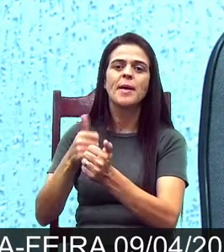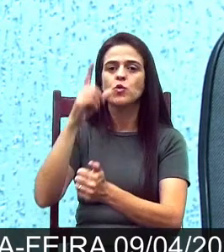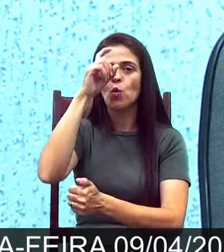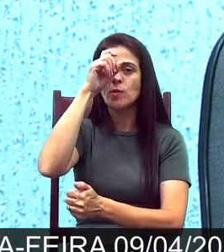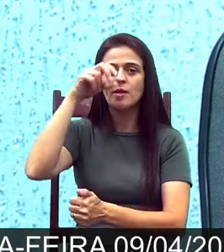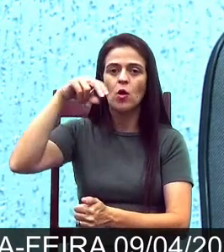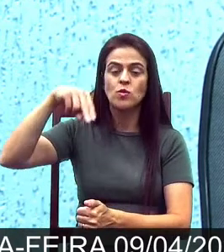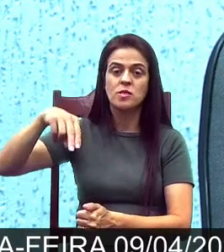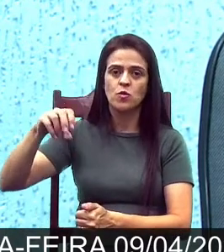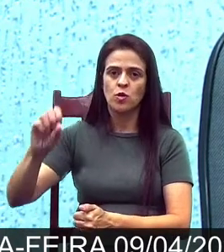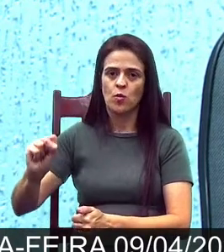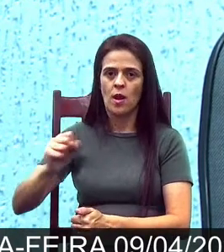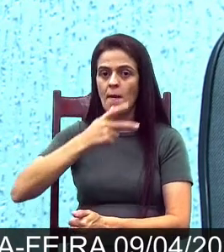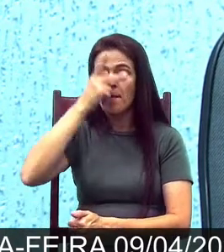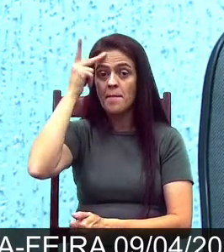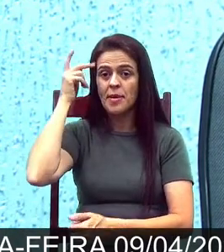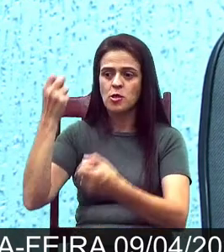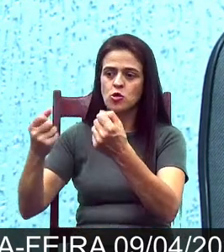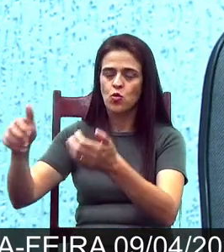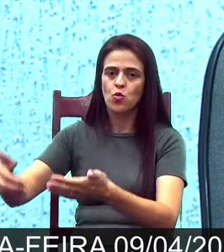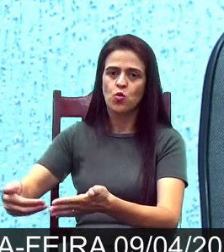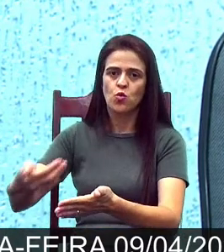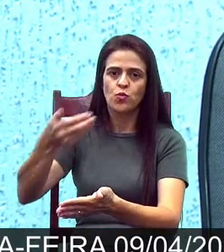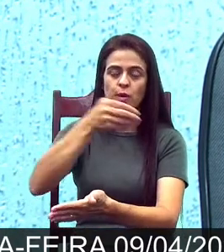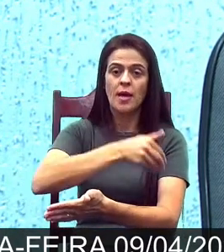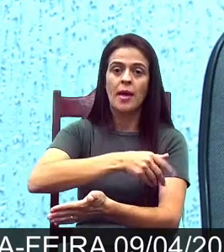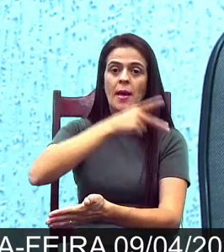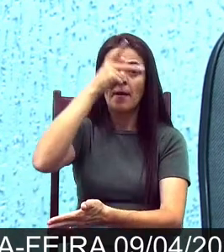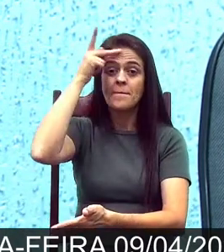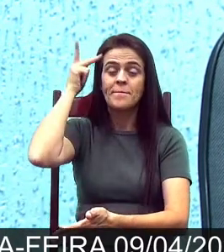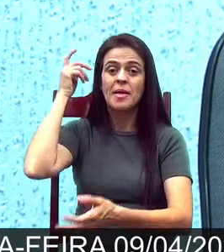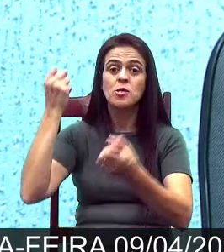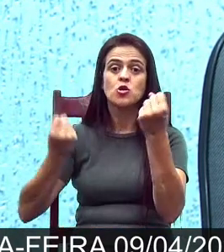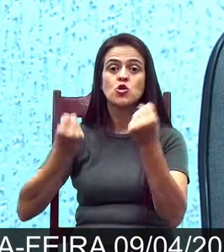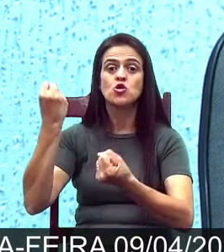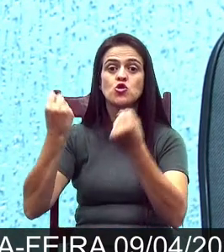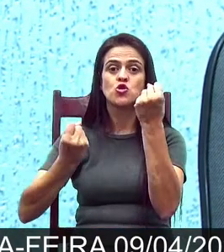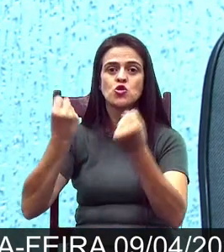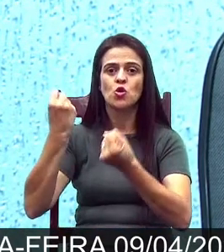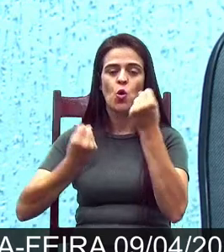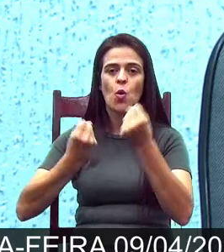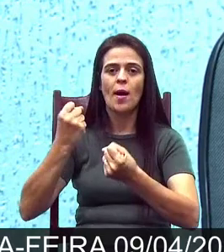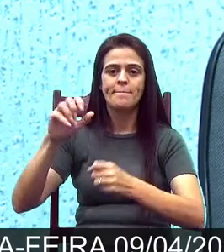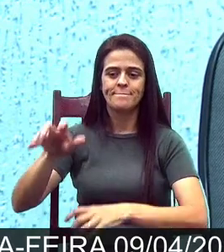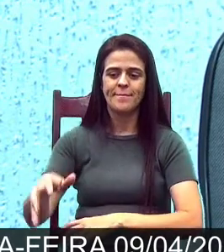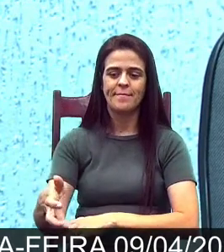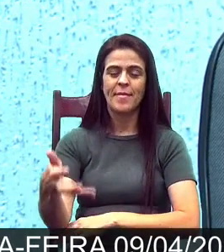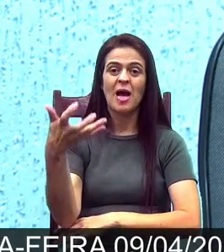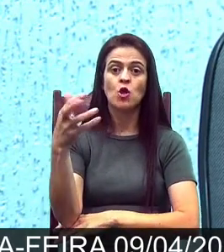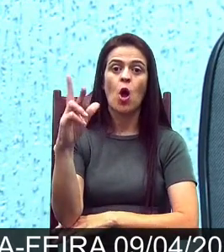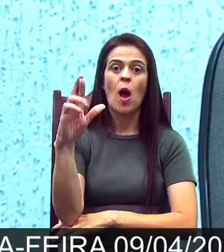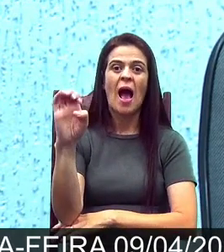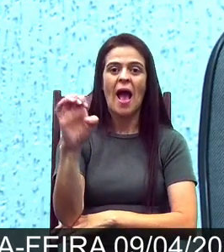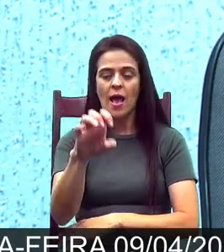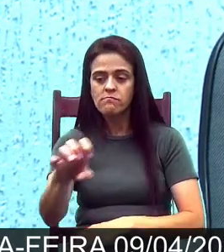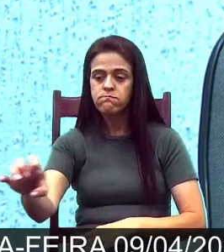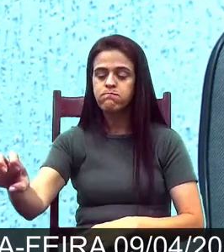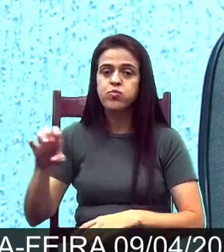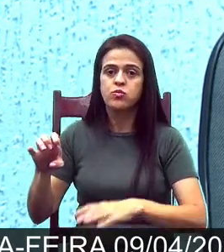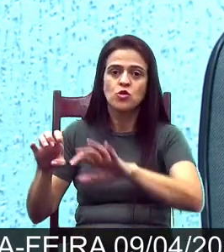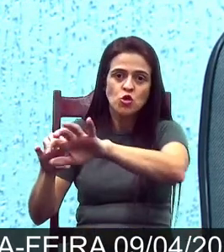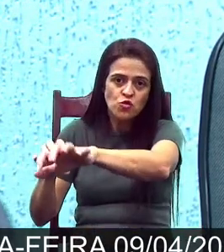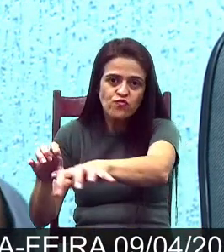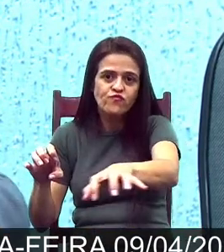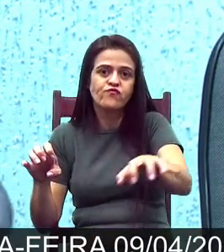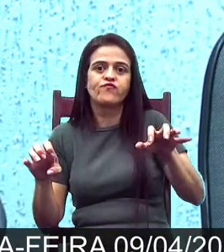a pessoa saiu de dentro do lote, vereador Rodrigão, numa patrol de ré, numa velocidade incrível.